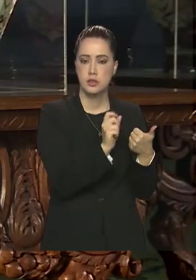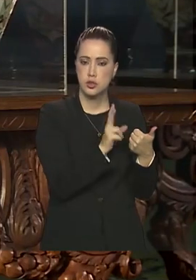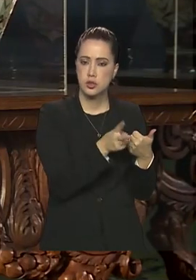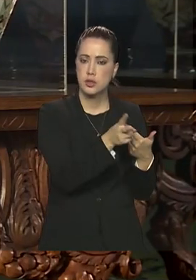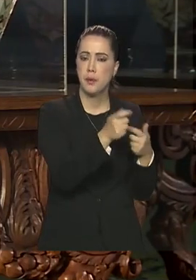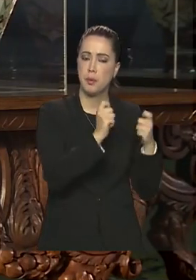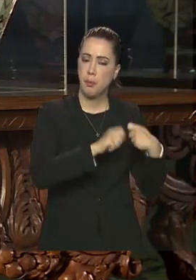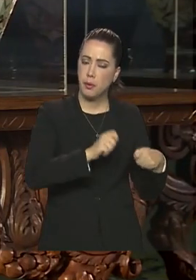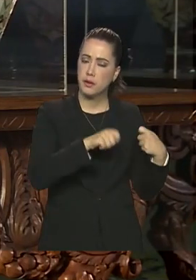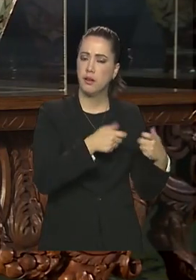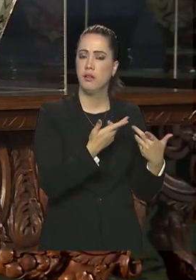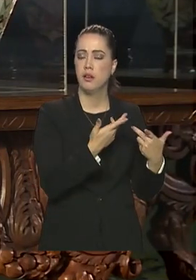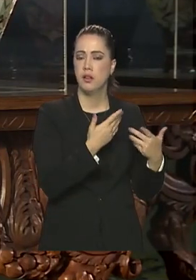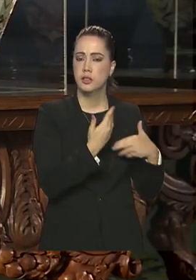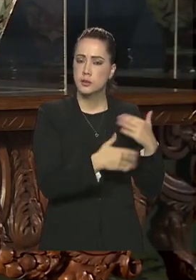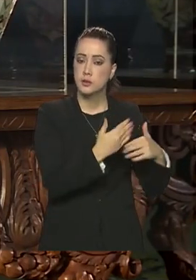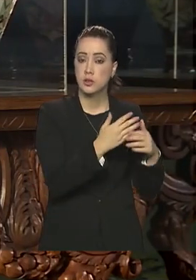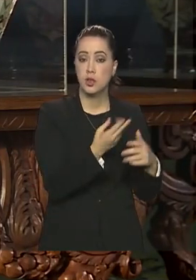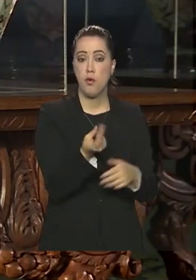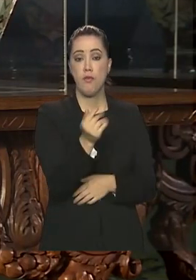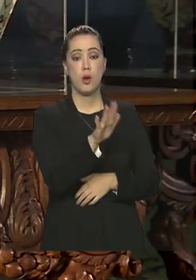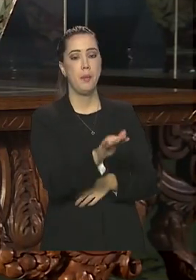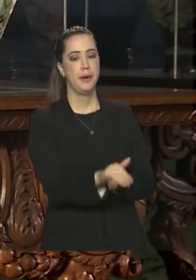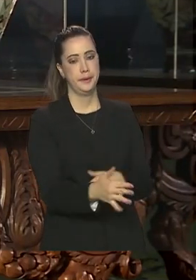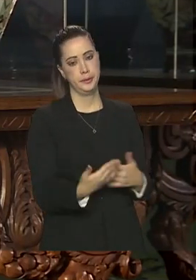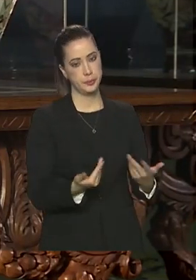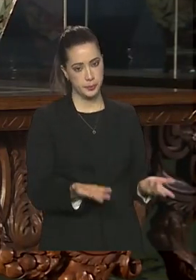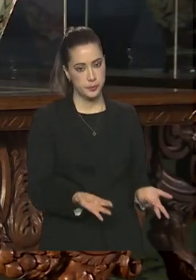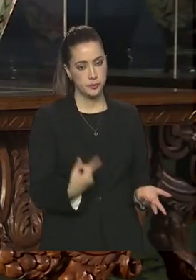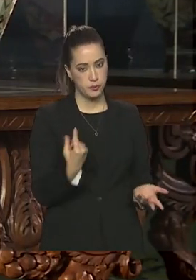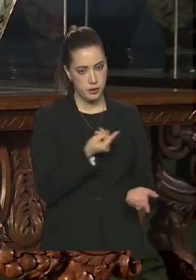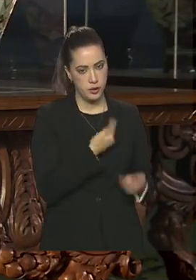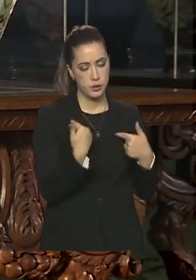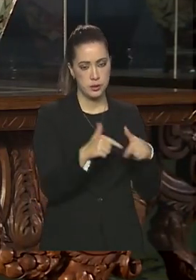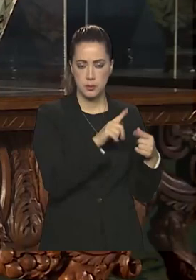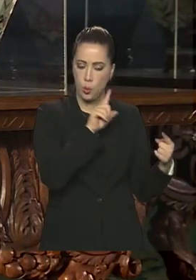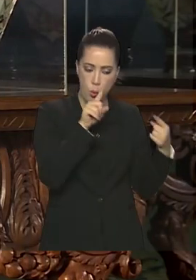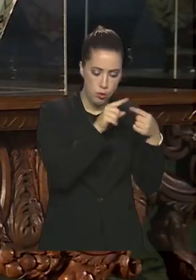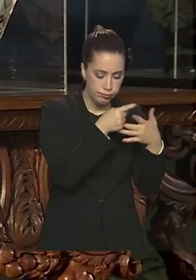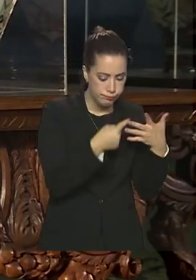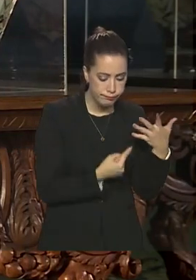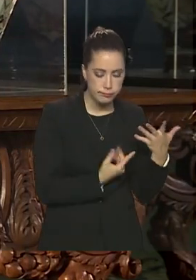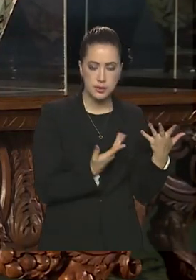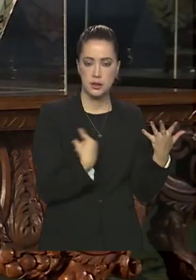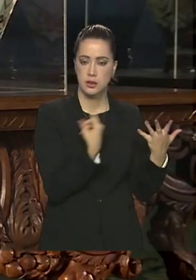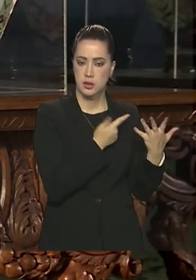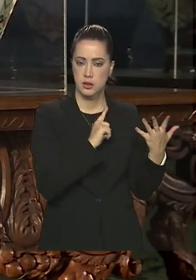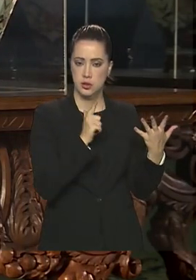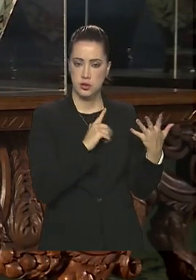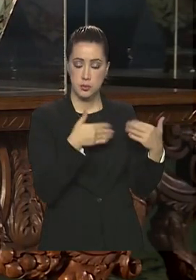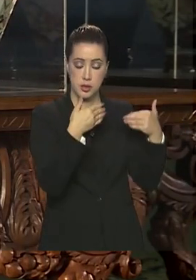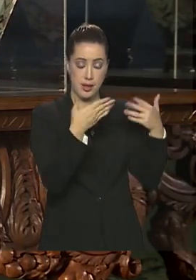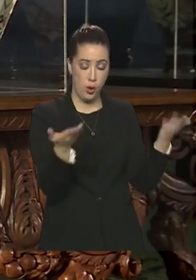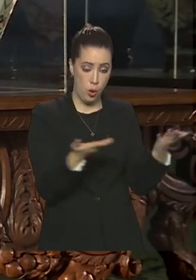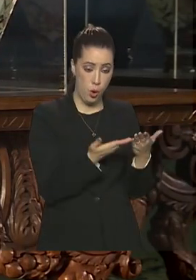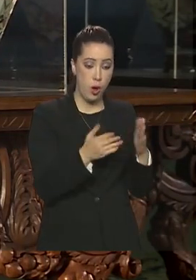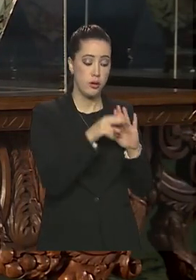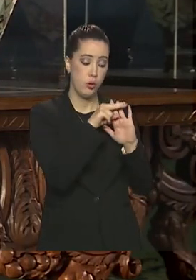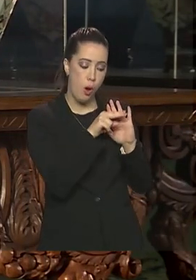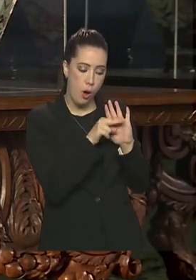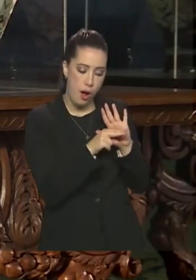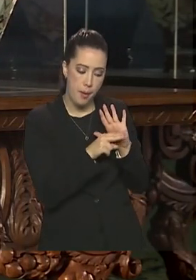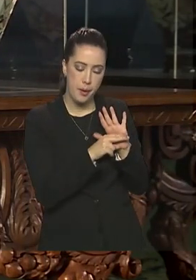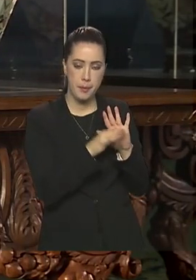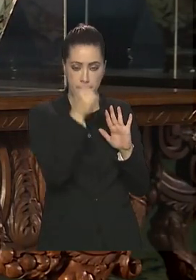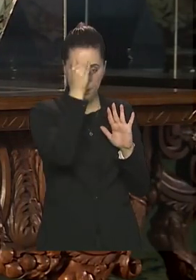com menores custos para os consumidores. É com isso que estamos trabalhando. Tivemos as medidas para enfrentar os